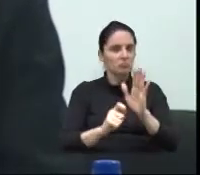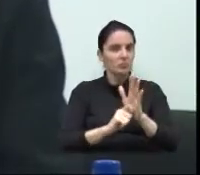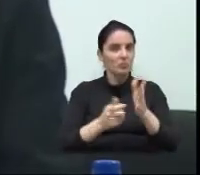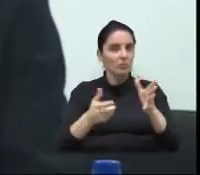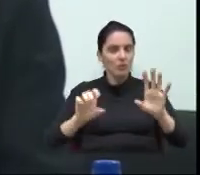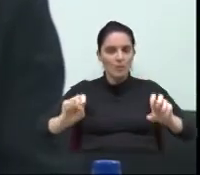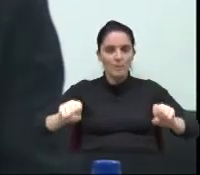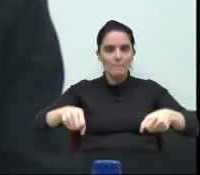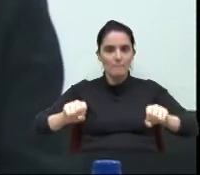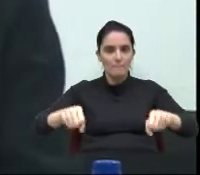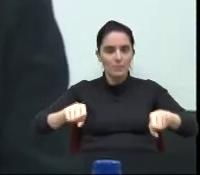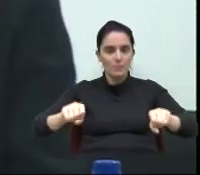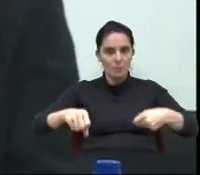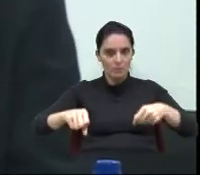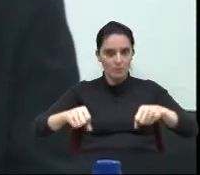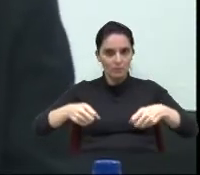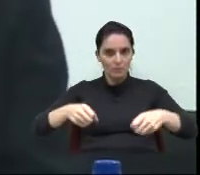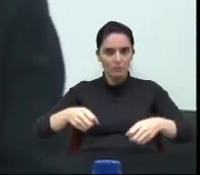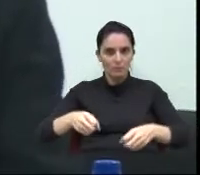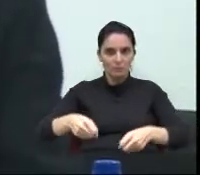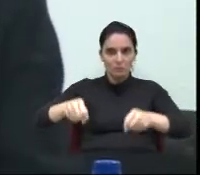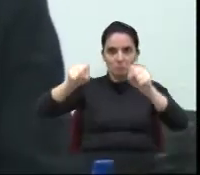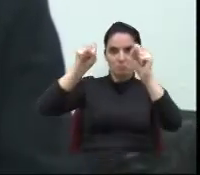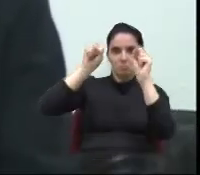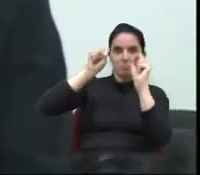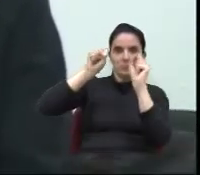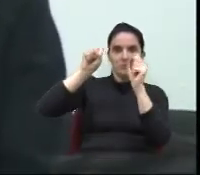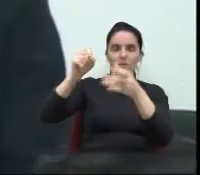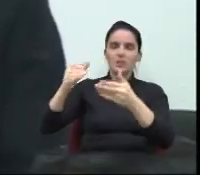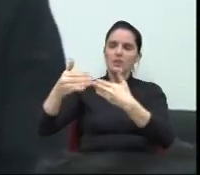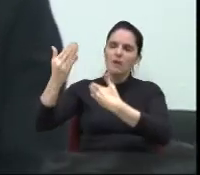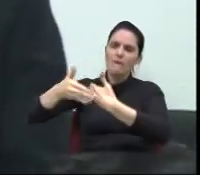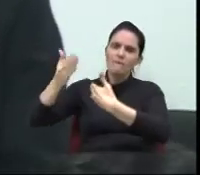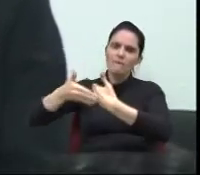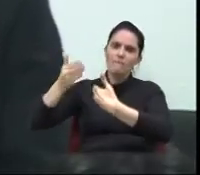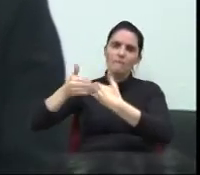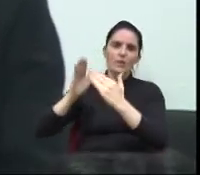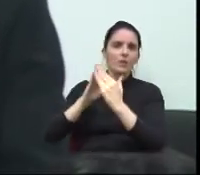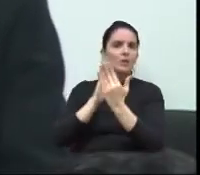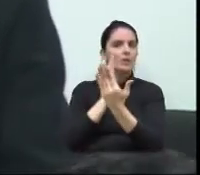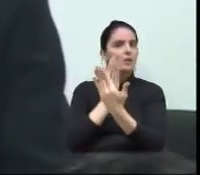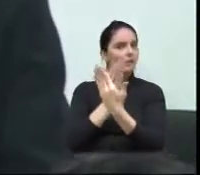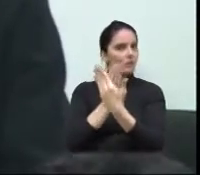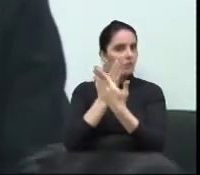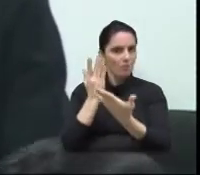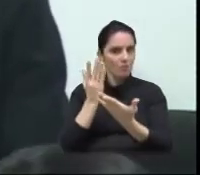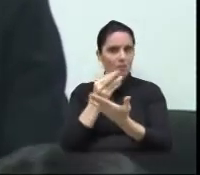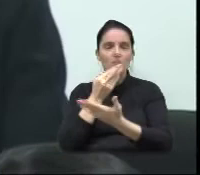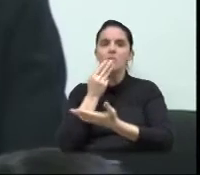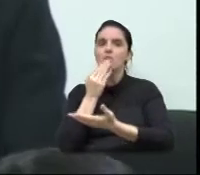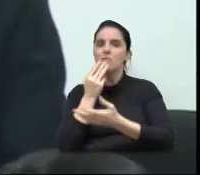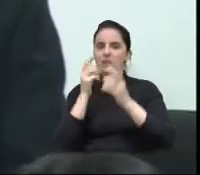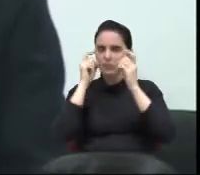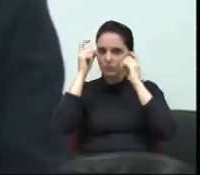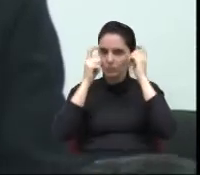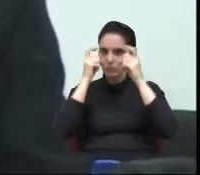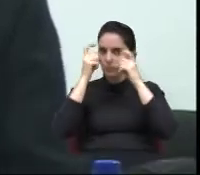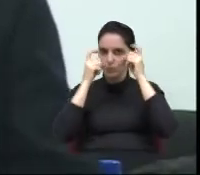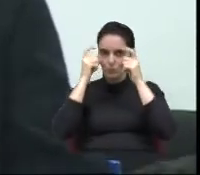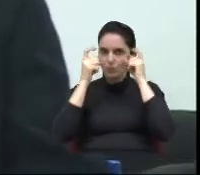Motos sendo empinadas à frente das escolas, e isso me preocupou, né? Uma vez